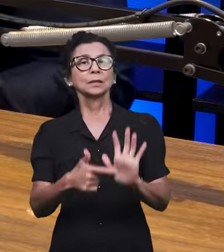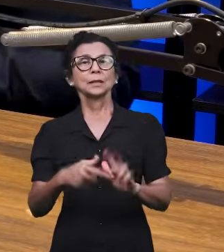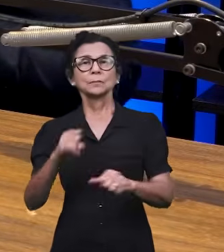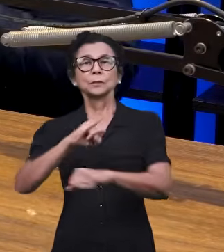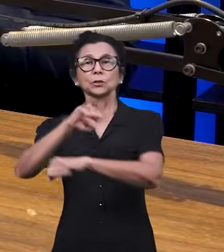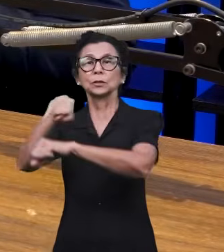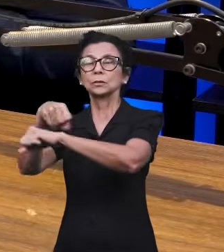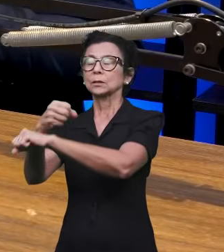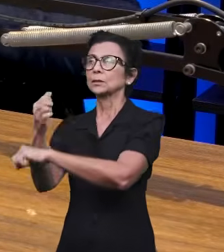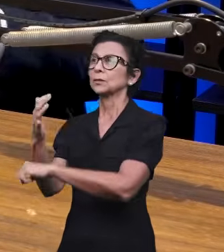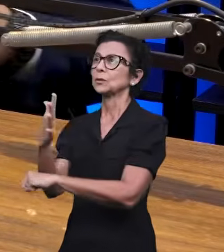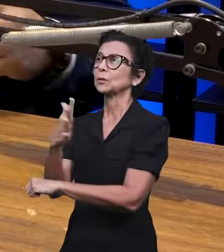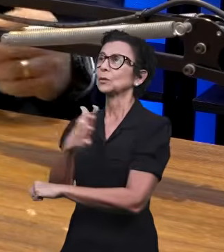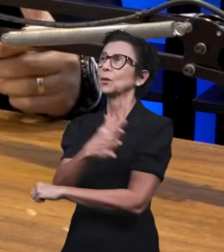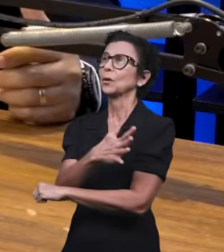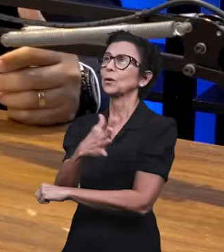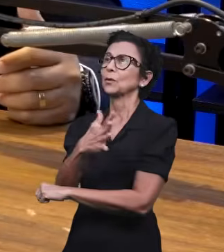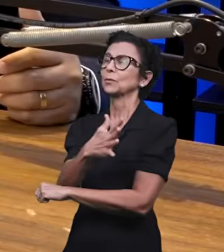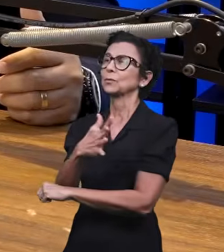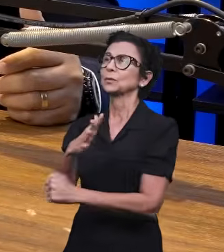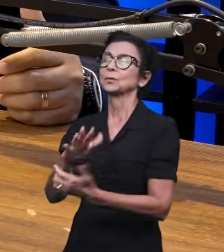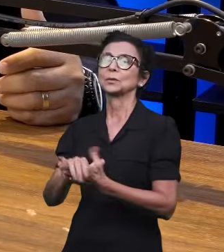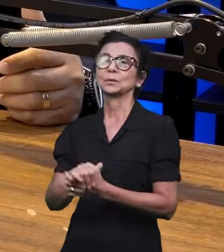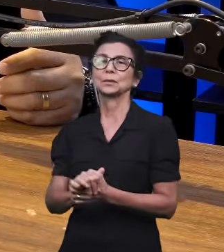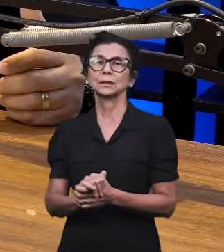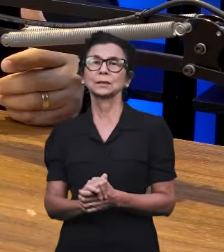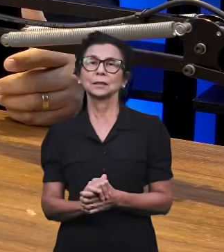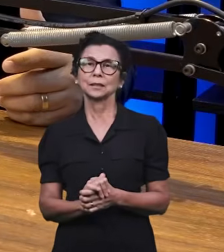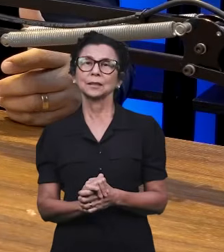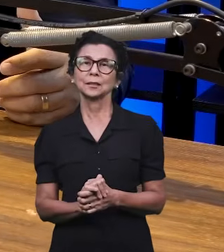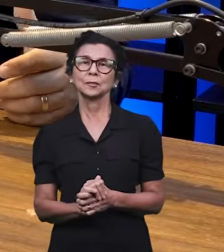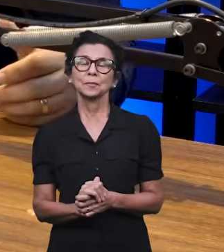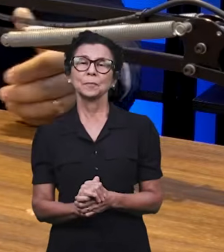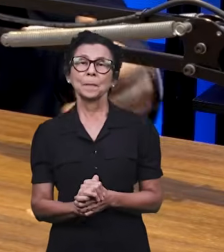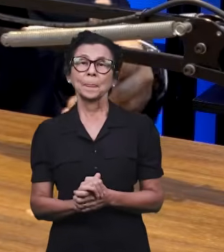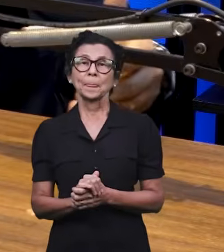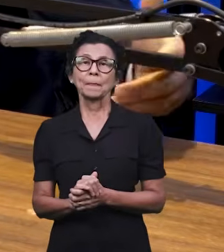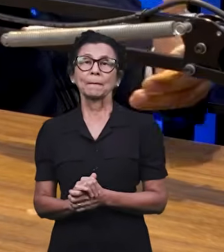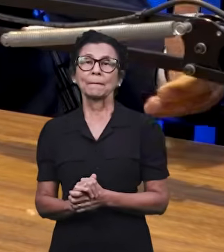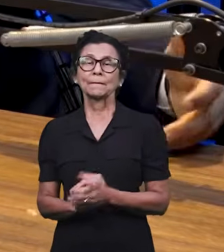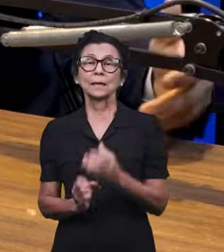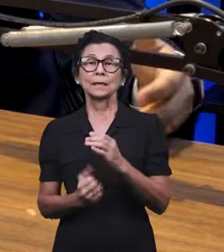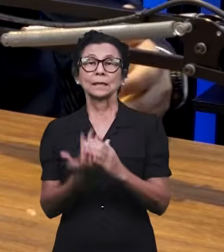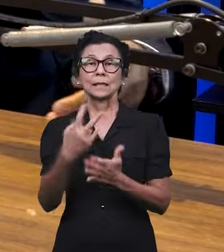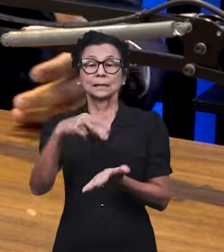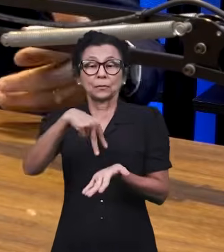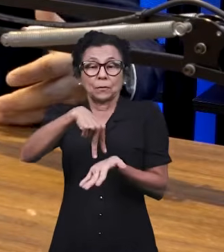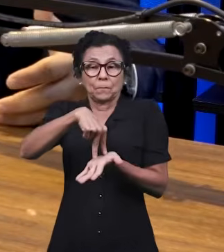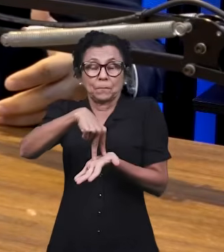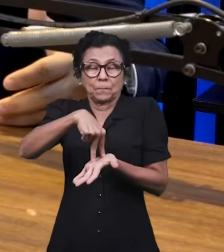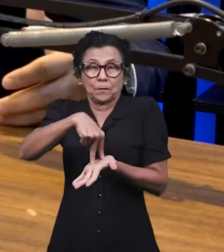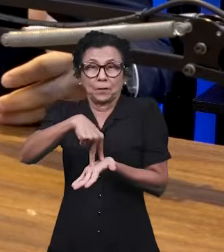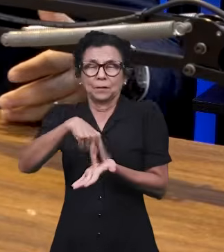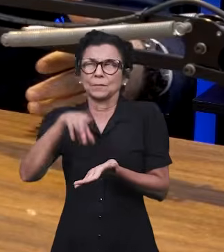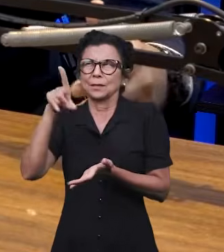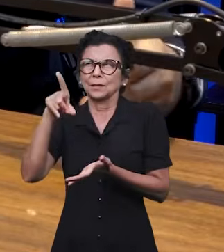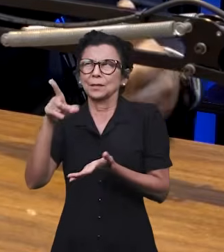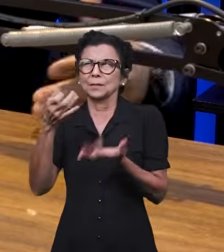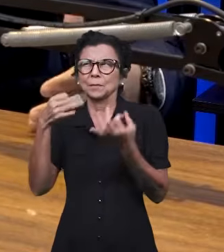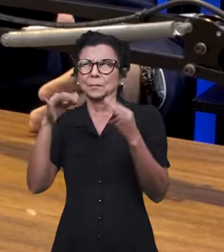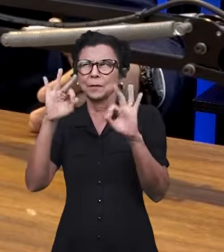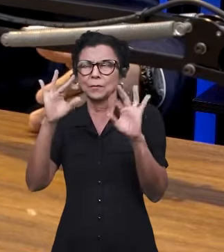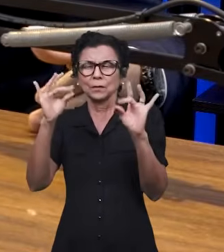com os fundamentos sólidos. Então, nós vamos ver como Deus ele é perfeito em todas as coisas, né, no